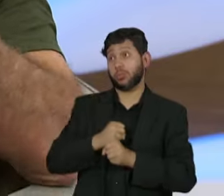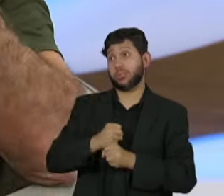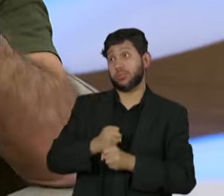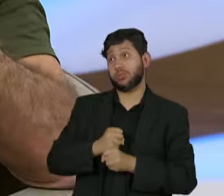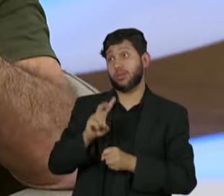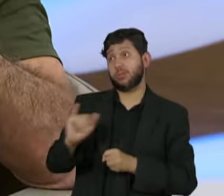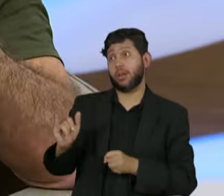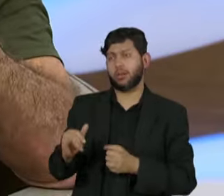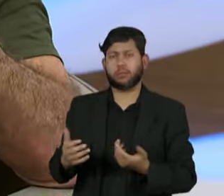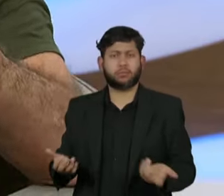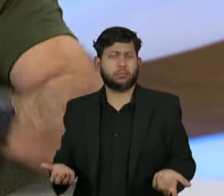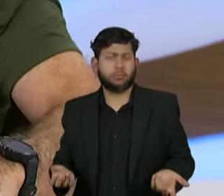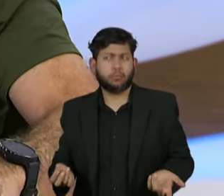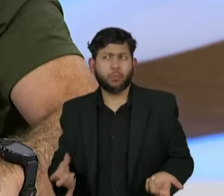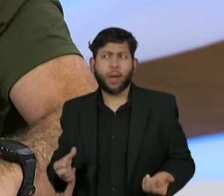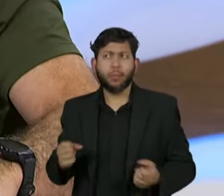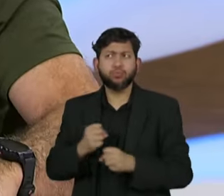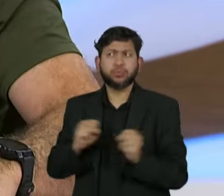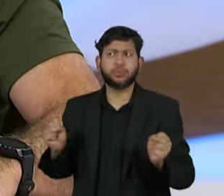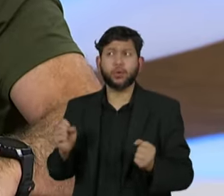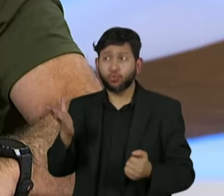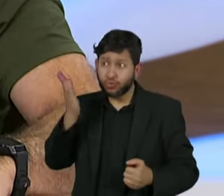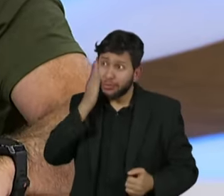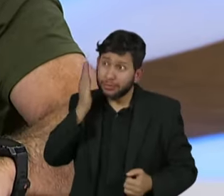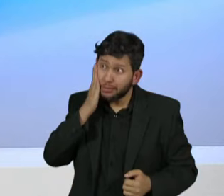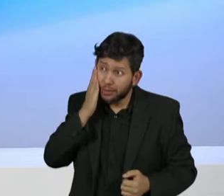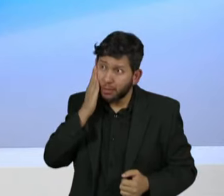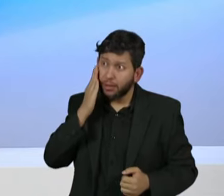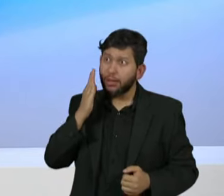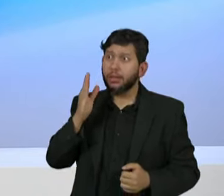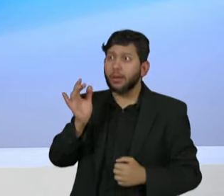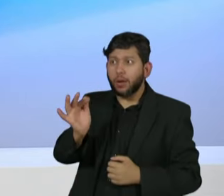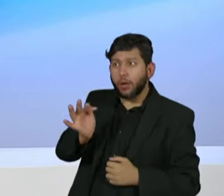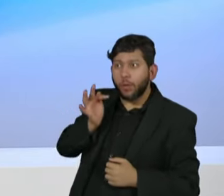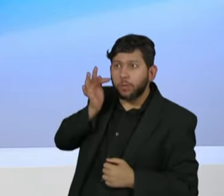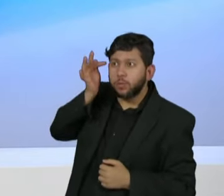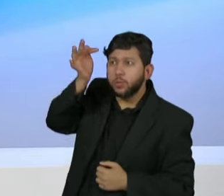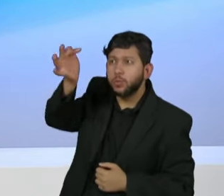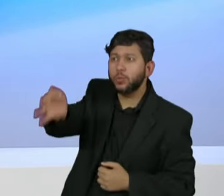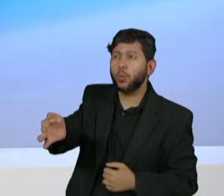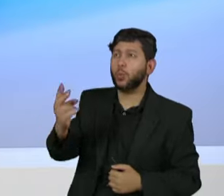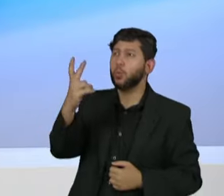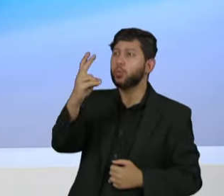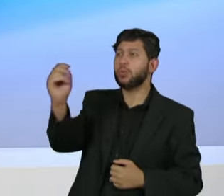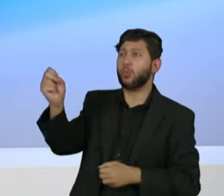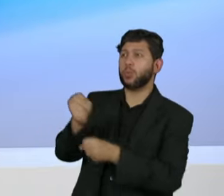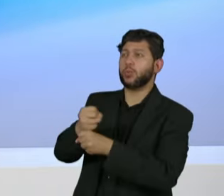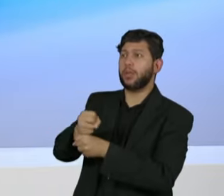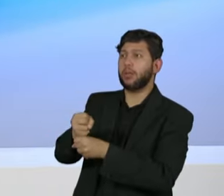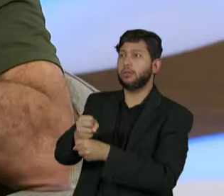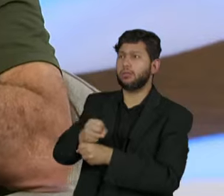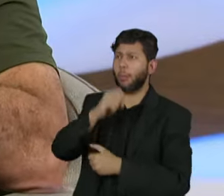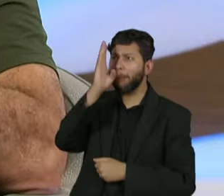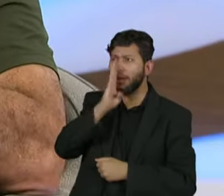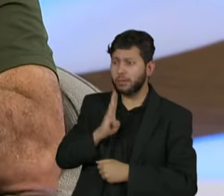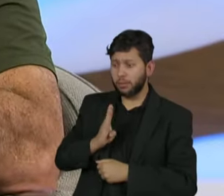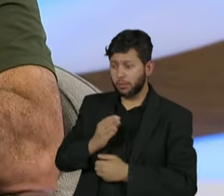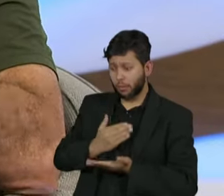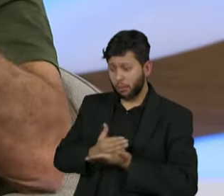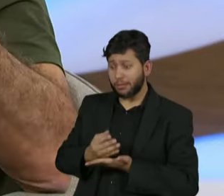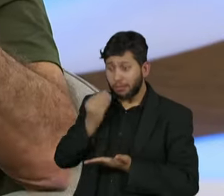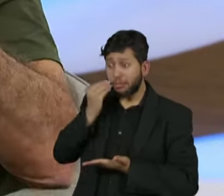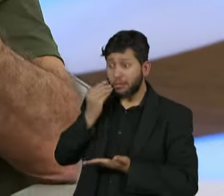não é possível que a gente sabendo que tem Horizonte que acontecem daqui a 200 anos a gente não começa a fazer